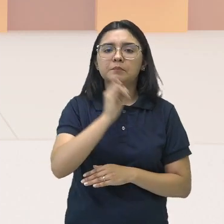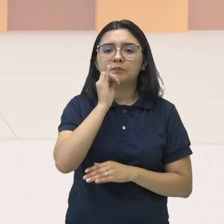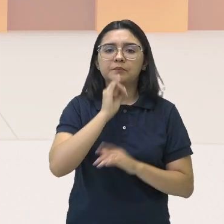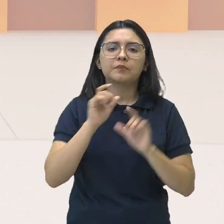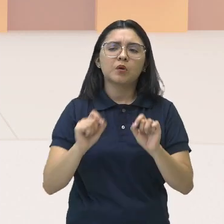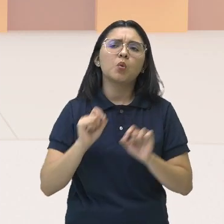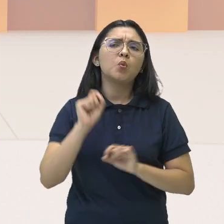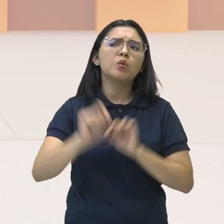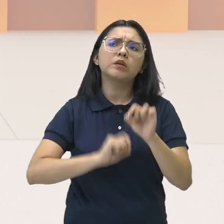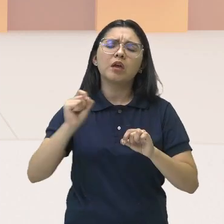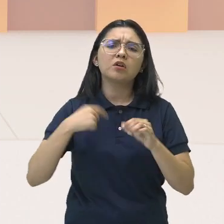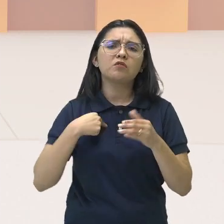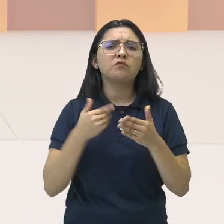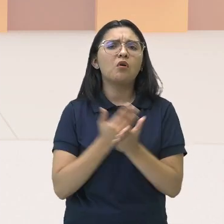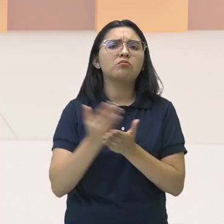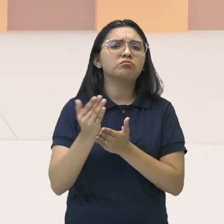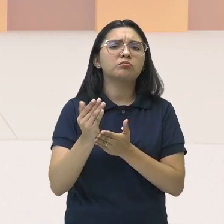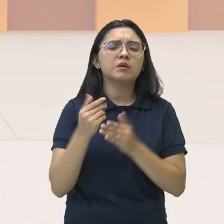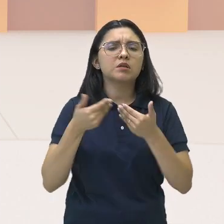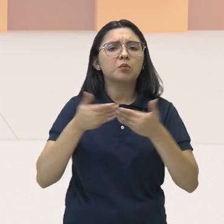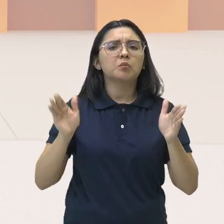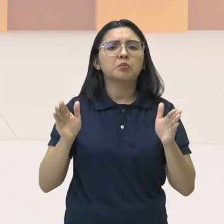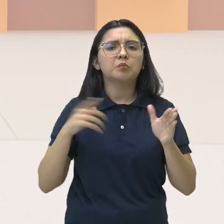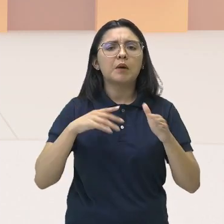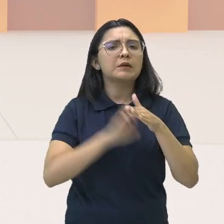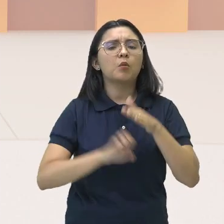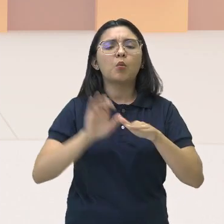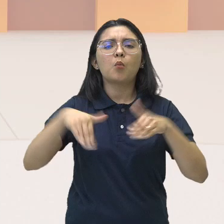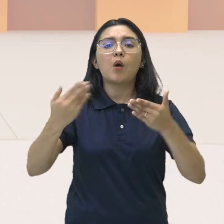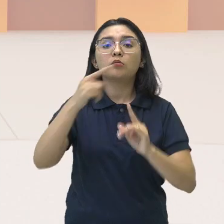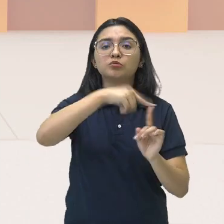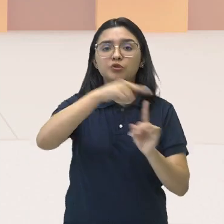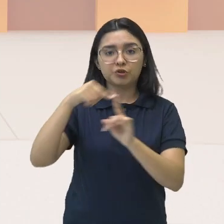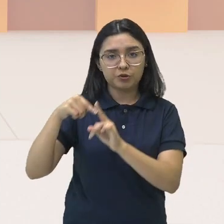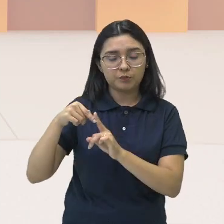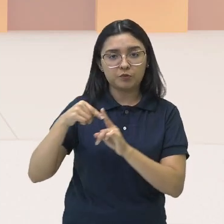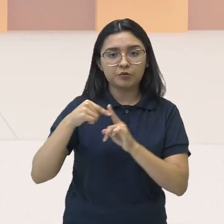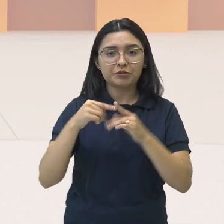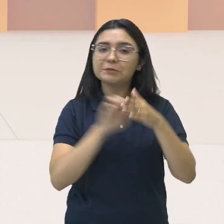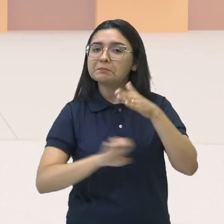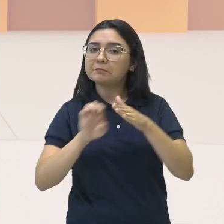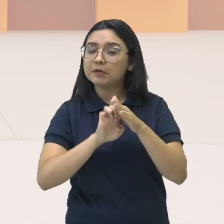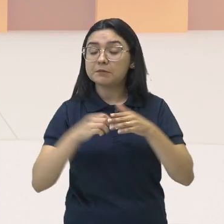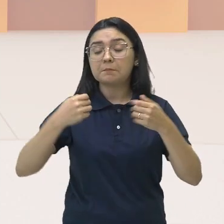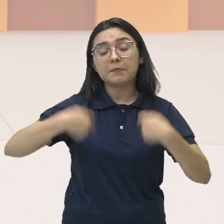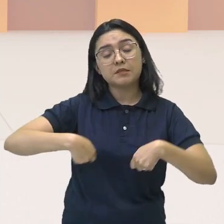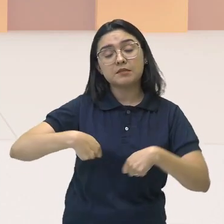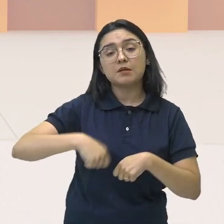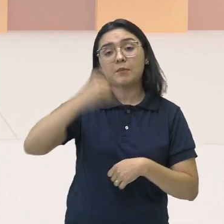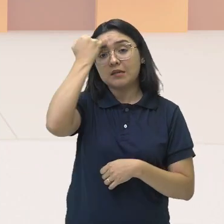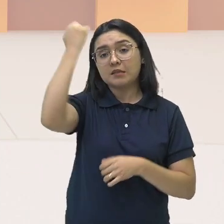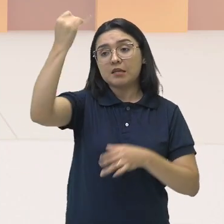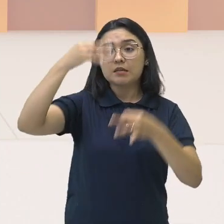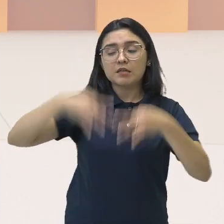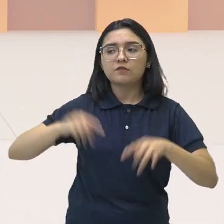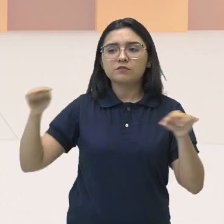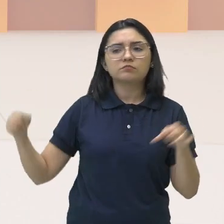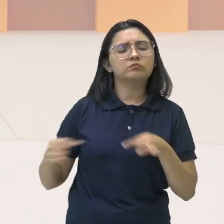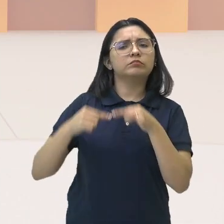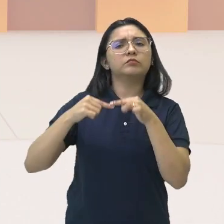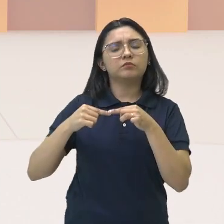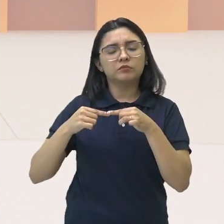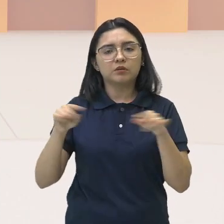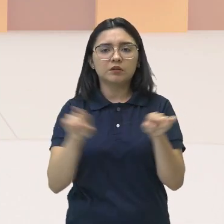que eu vou abrir, qual vai ser o tipo de empresa, né? É necessário ter uma ideia certa, que tenha a ver com você e